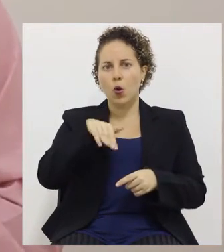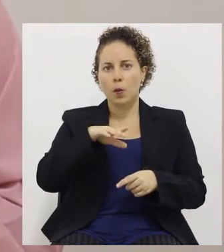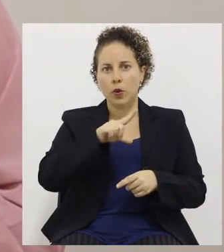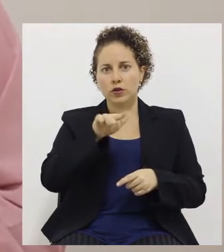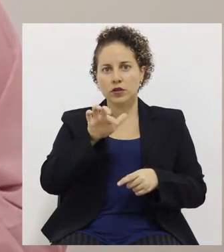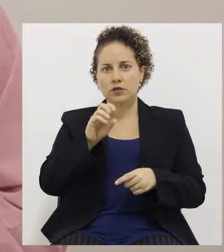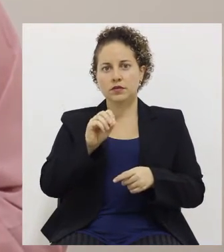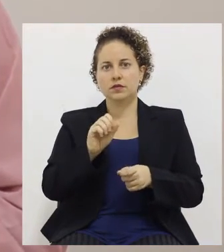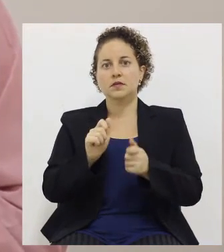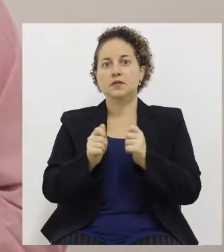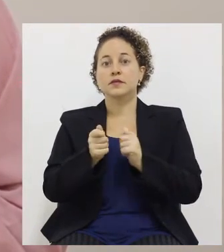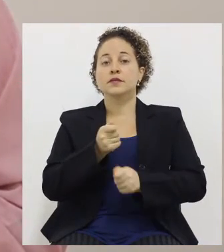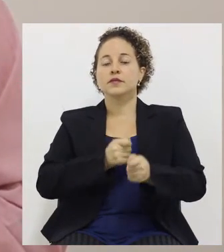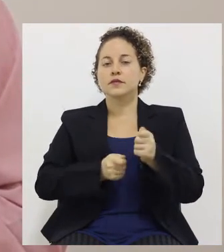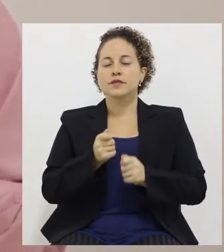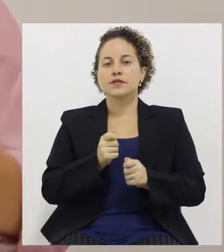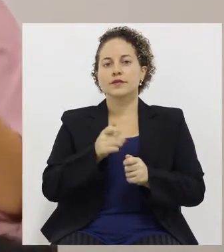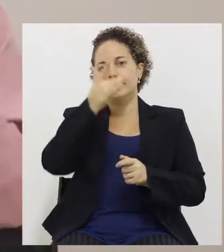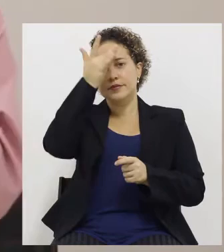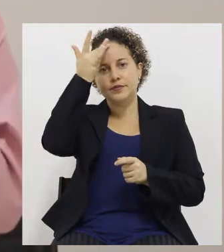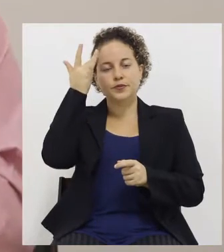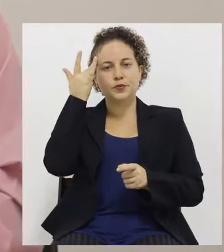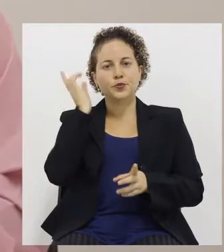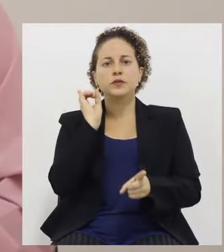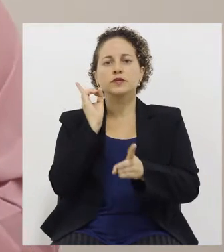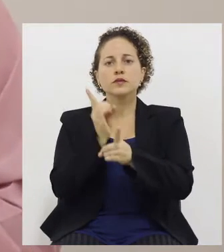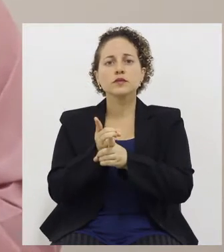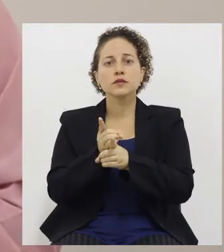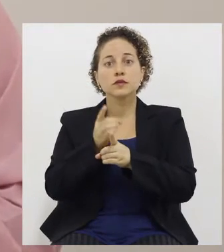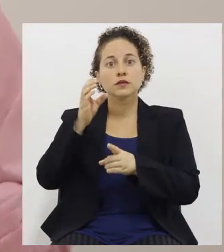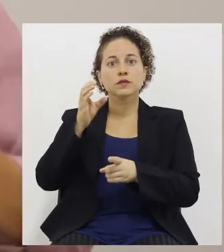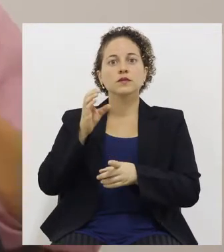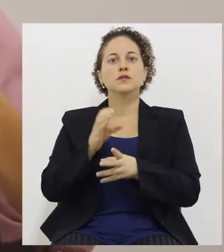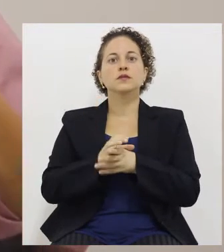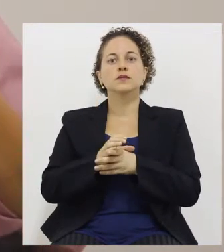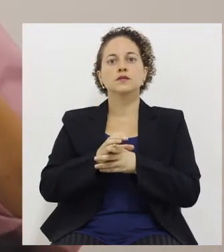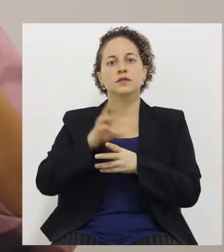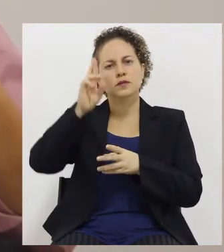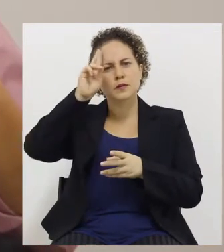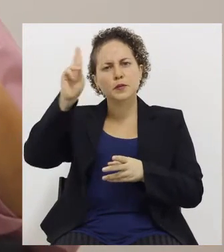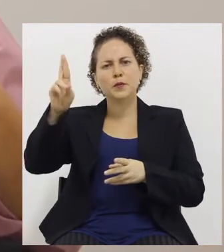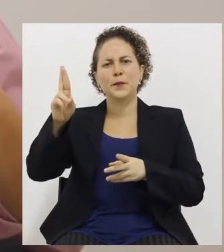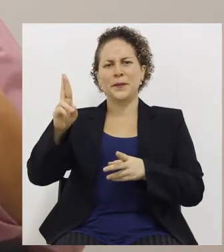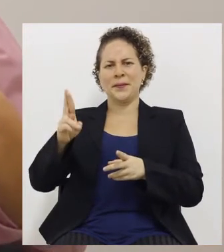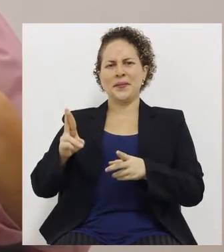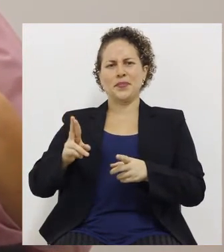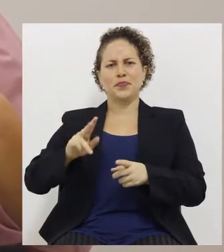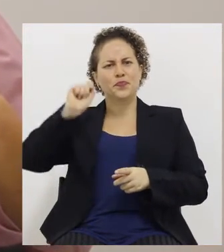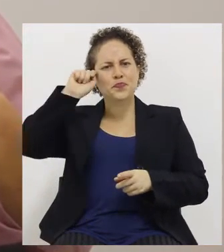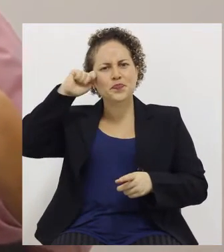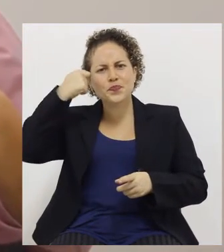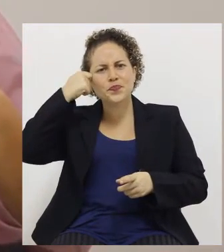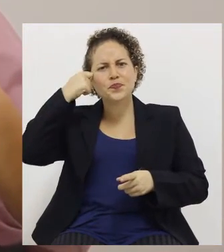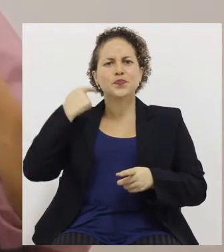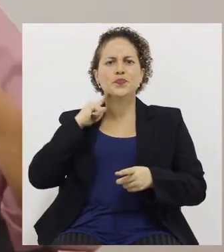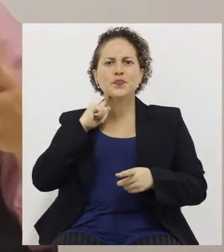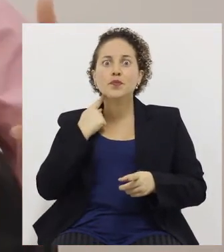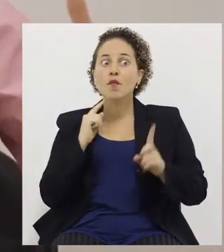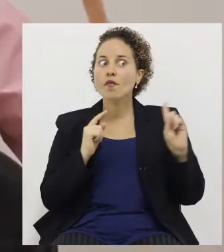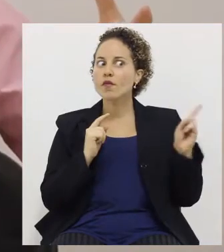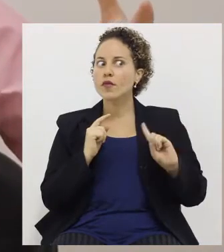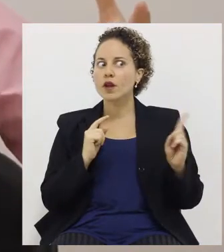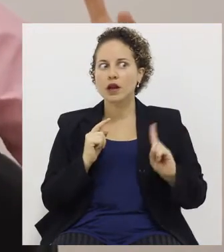é diminuir a seriedade do problema. O indivíduo chega no seu chefe e diz assim, fui chamado de negro sujo. O